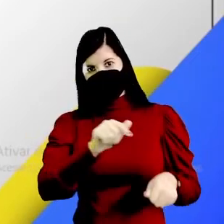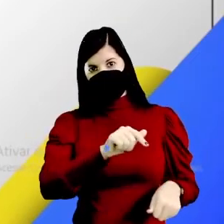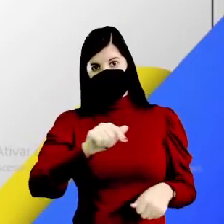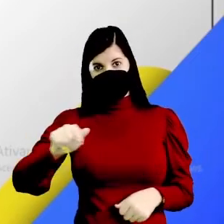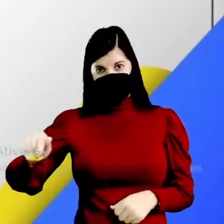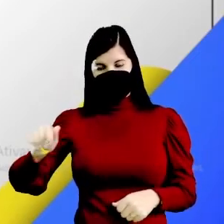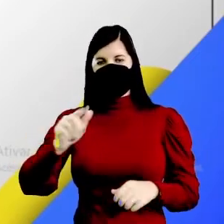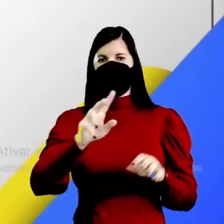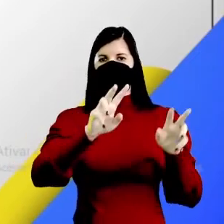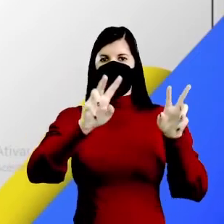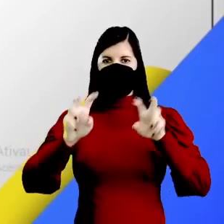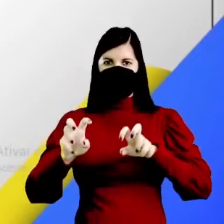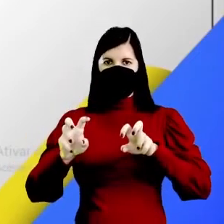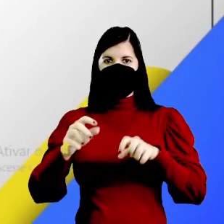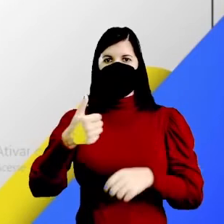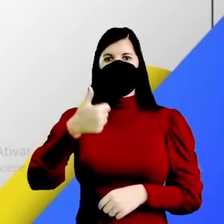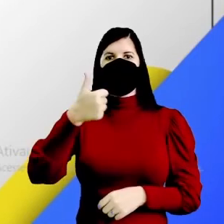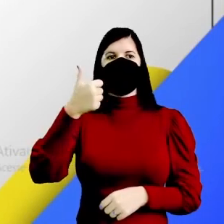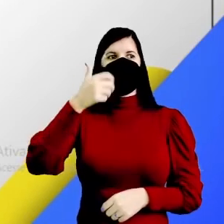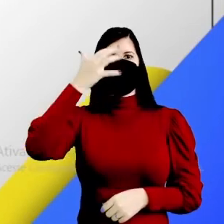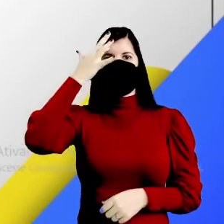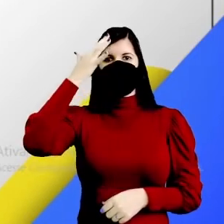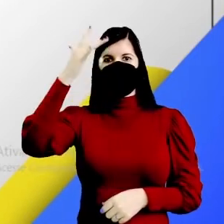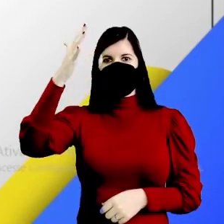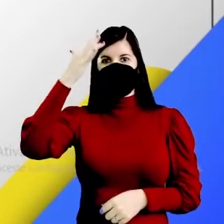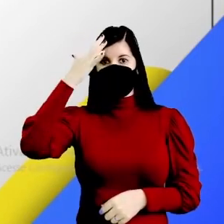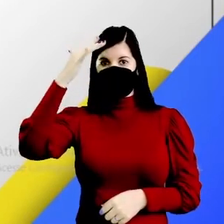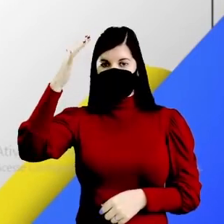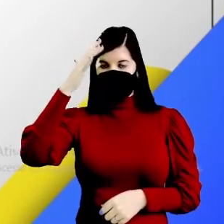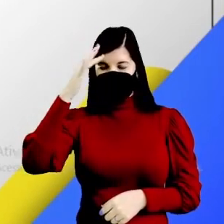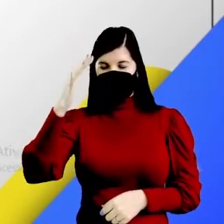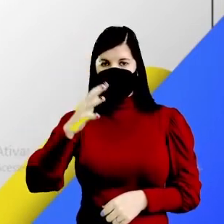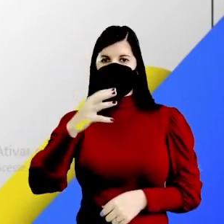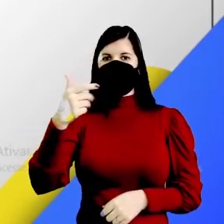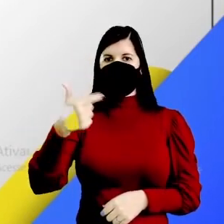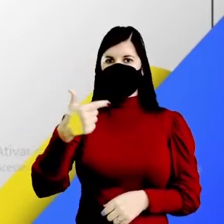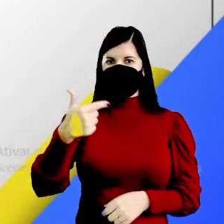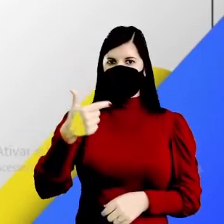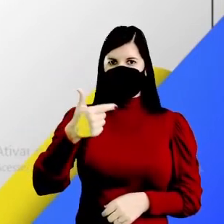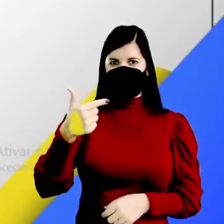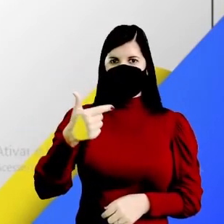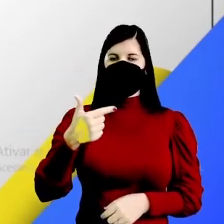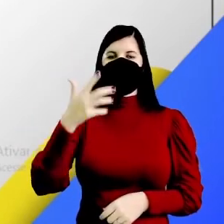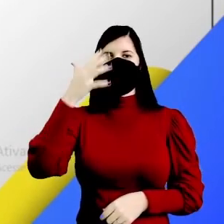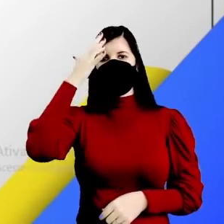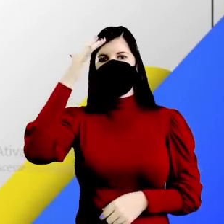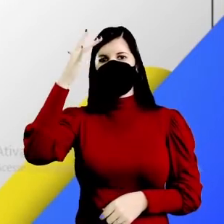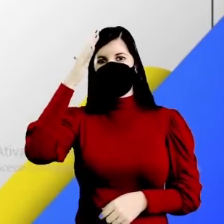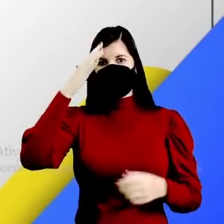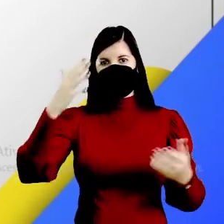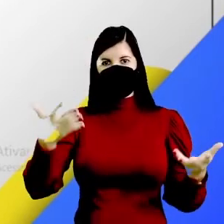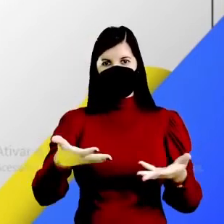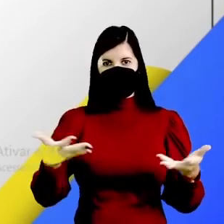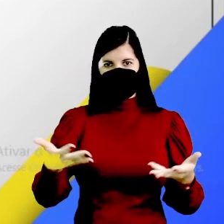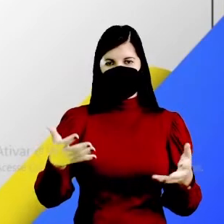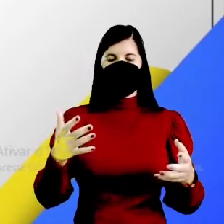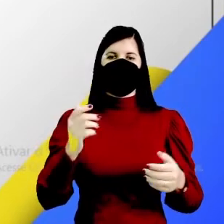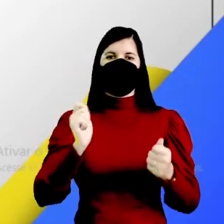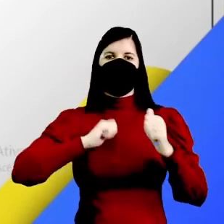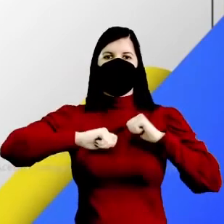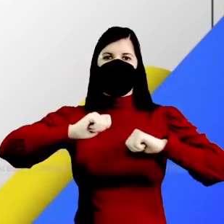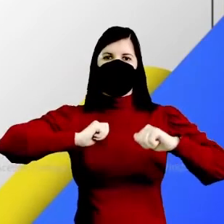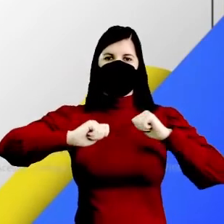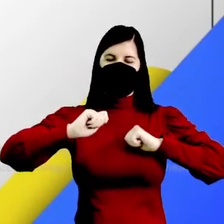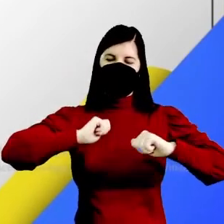ser justamente esse estudo aqui sobre as teorias clássicas. A segunda, a gente já vai ver ali aquelas teorias contemporâneas da administração,